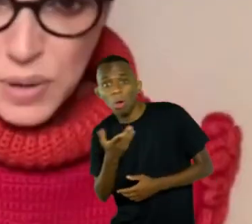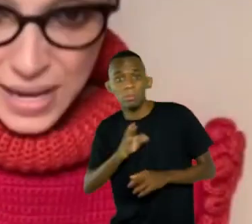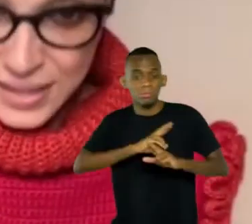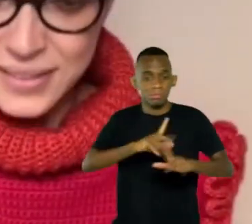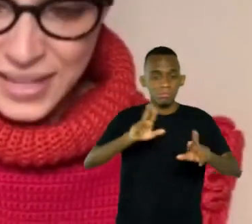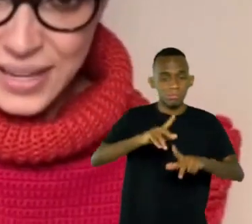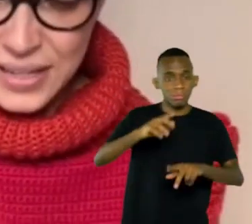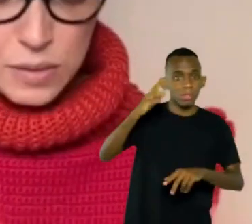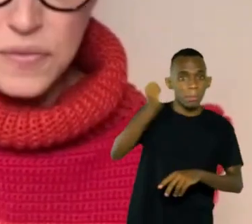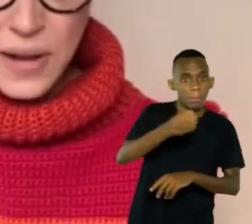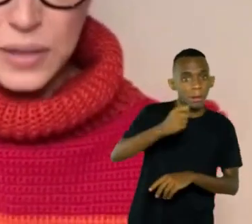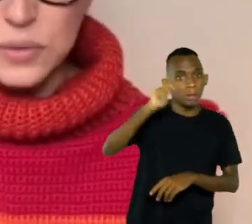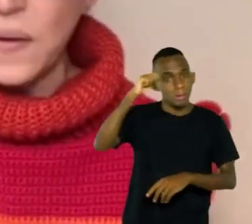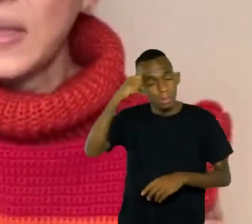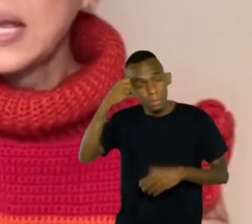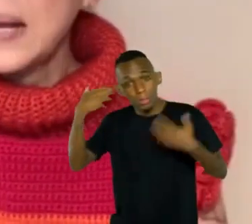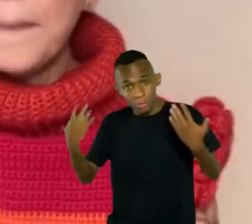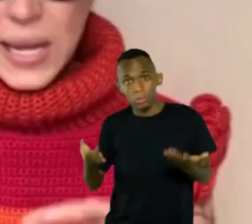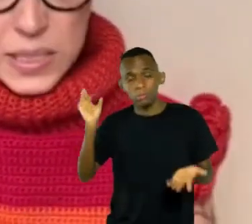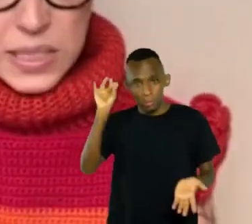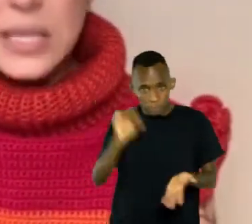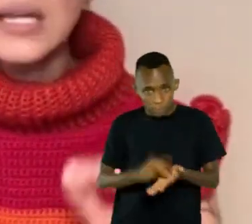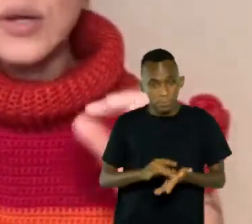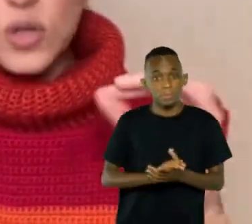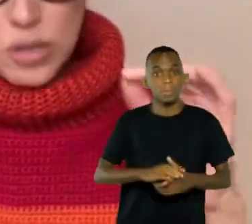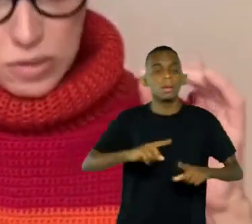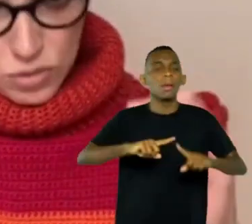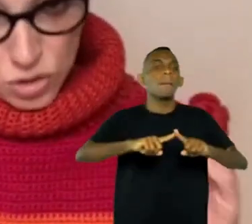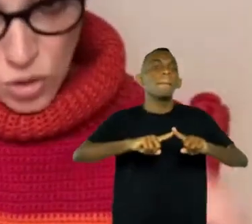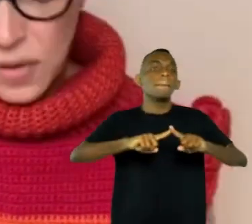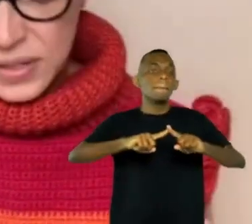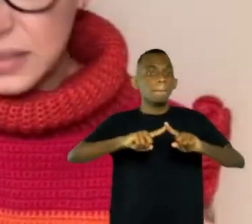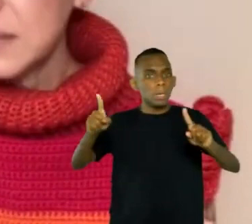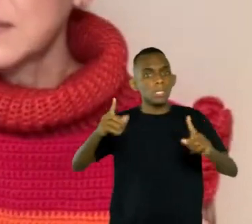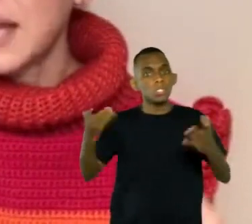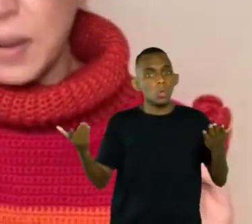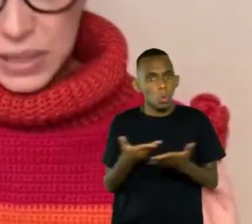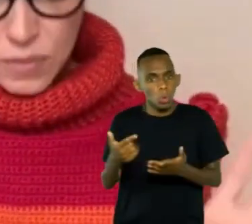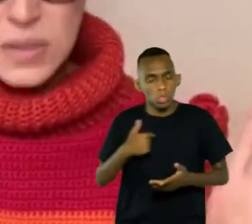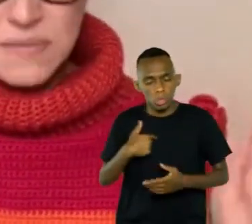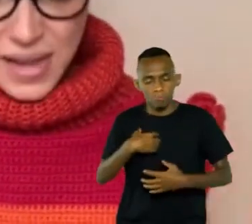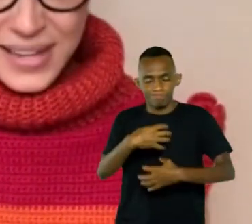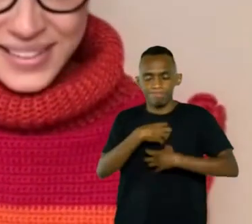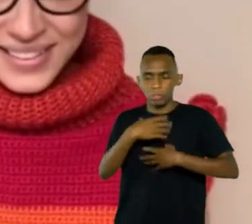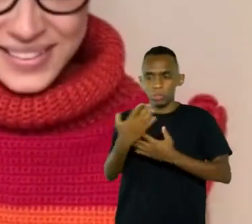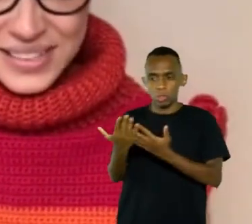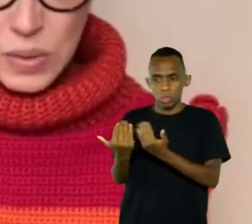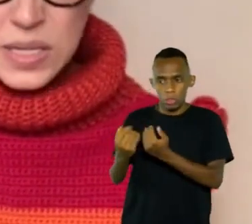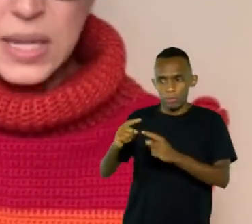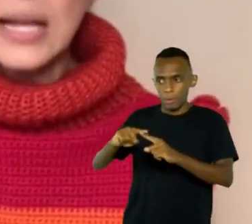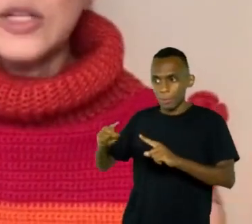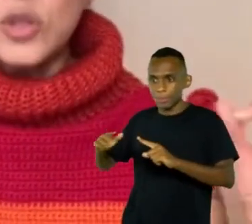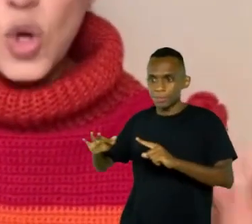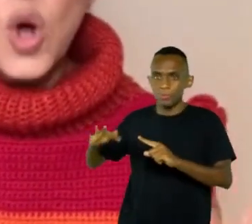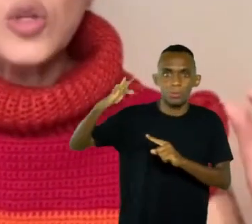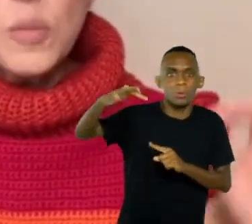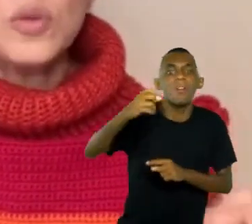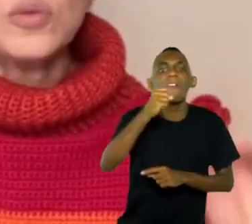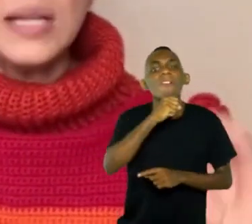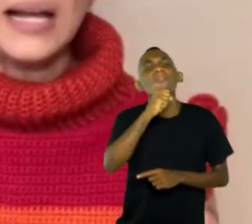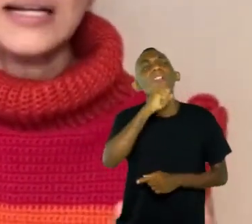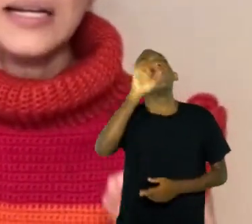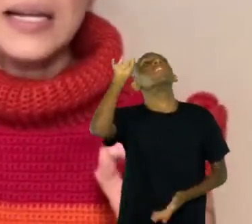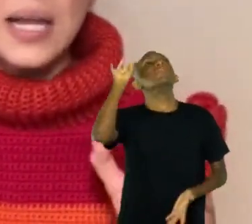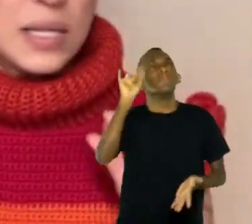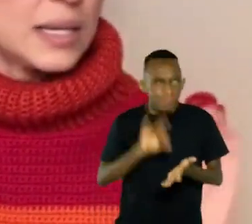vou virar mulher, né? Isso é um fato. Mas hoje eu sou jovem, amanhã eu vou ser velha. Então, assim, todo